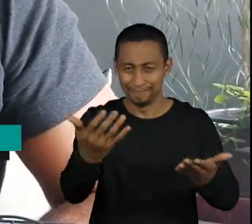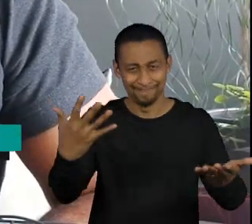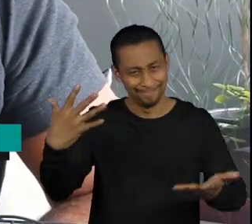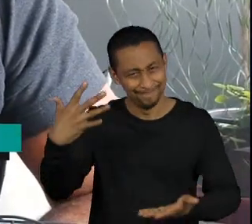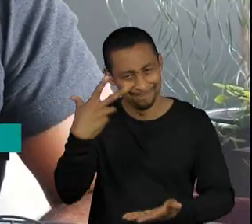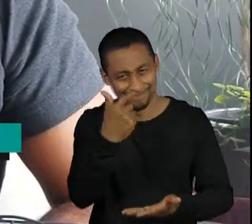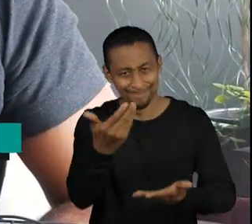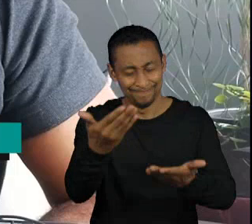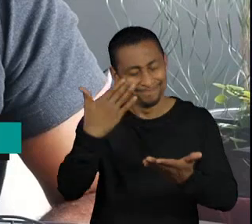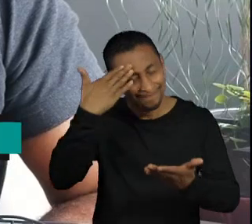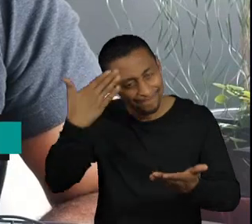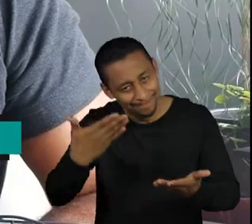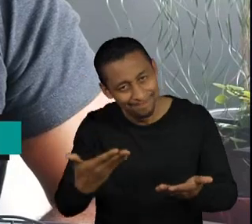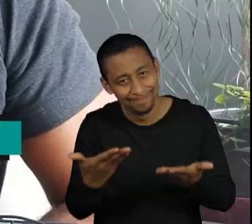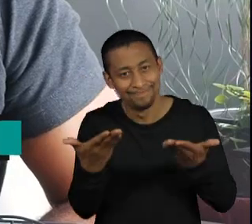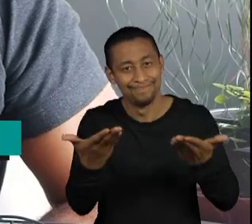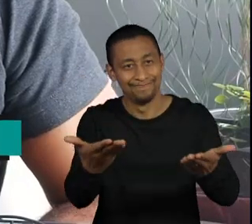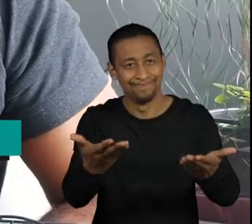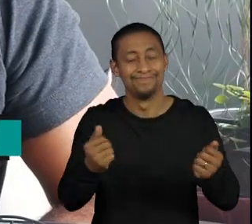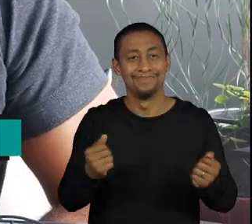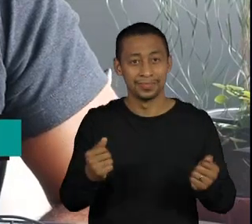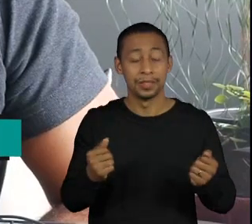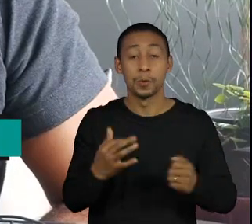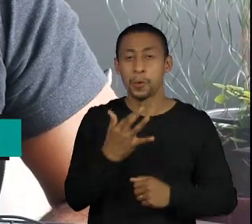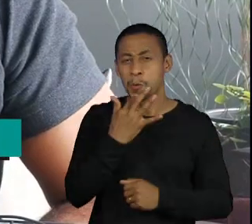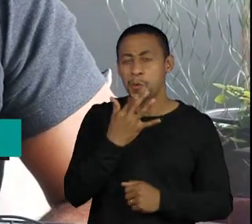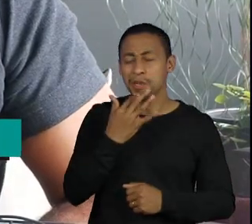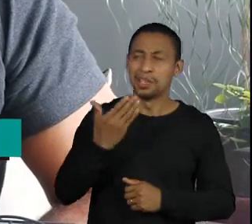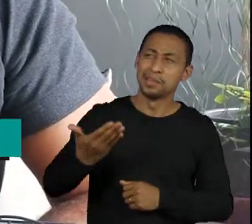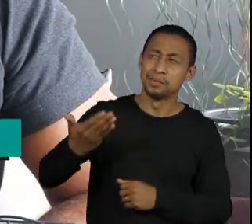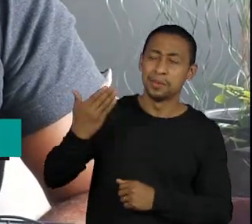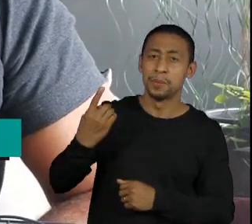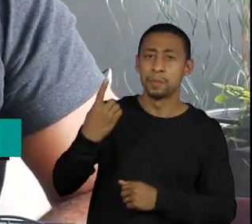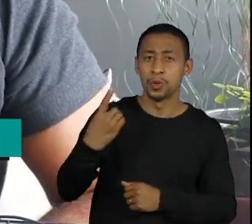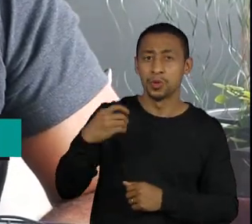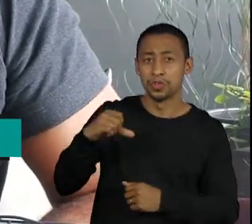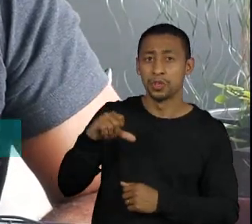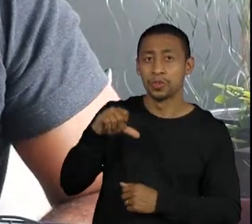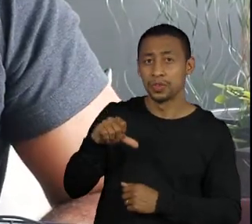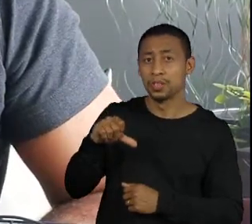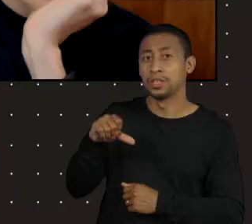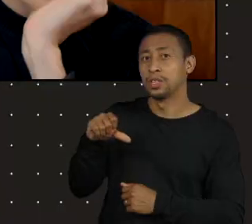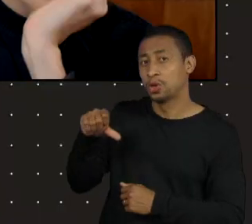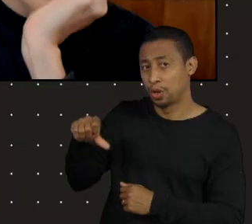merecida homenagem. Eu conheci a Débora em 99, quando estava fazendo um casting para a novela